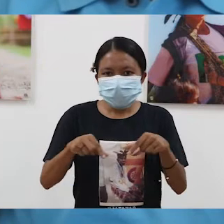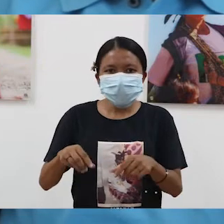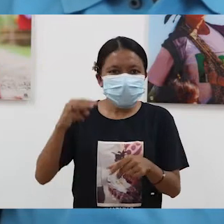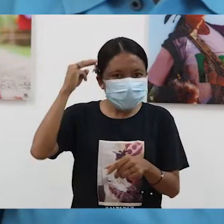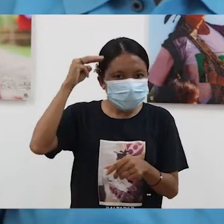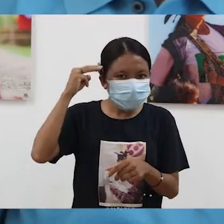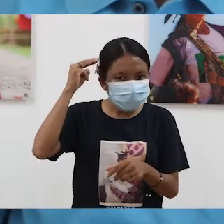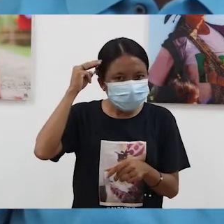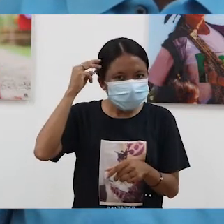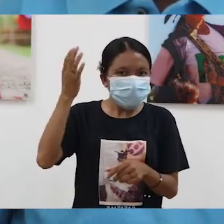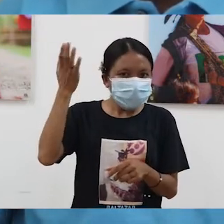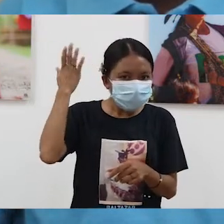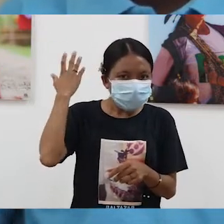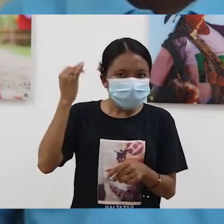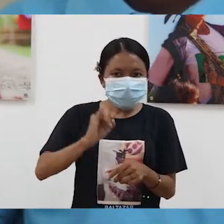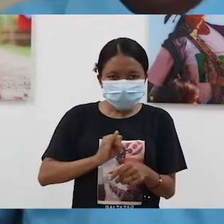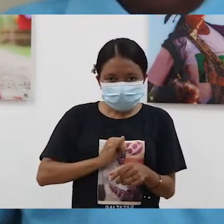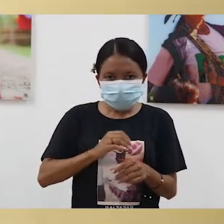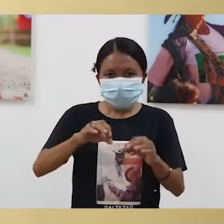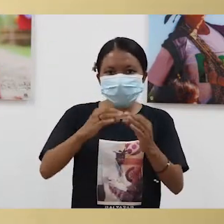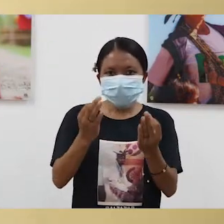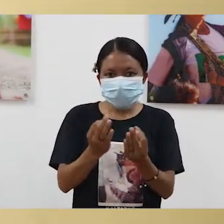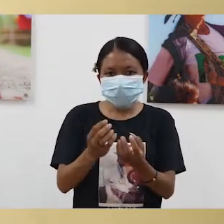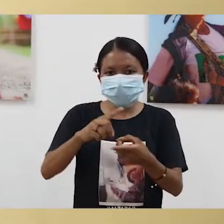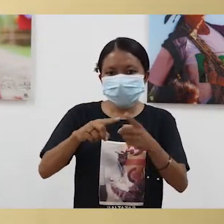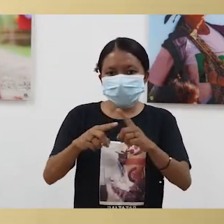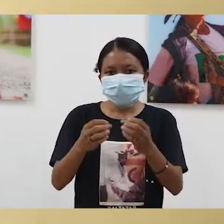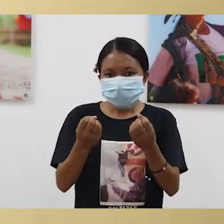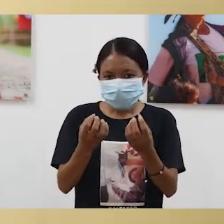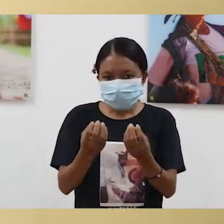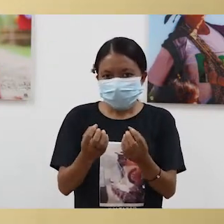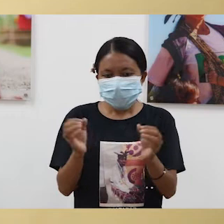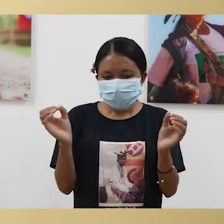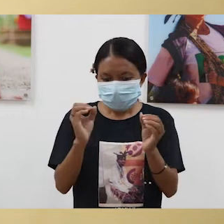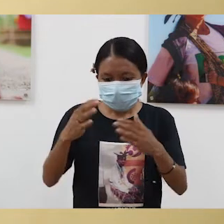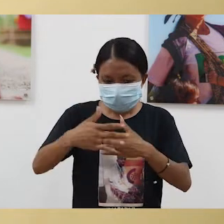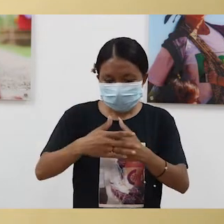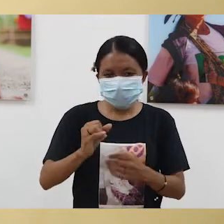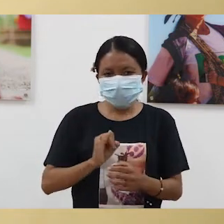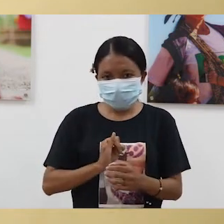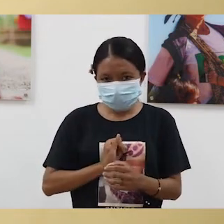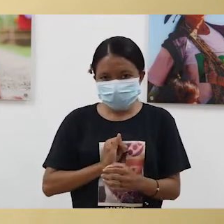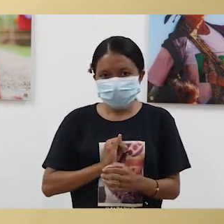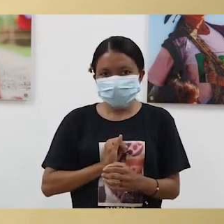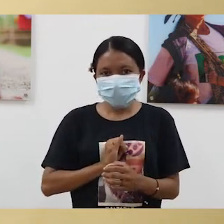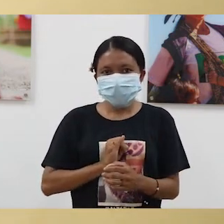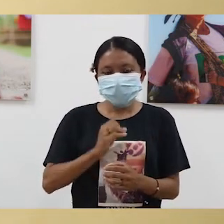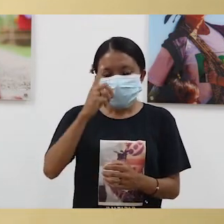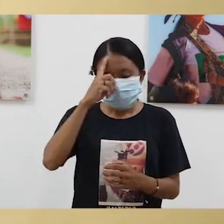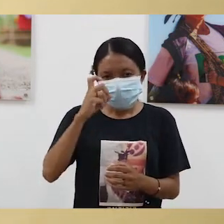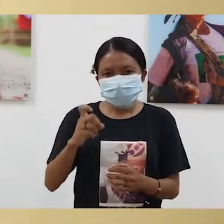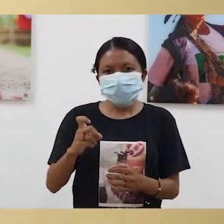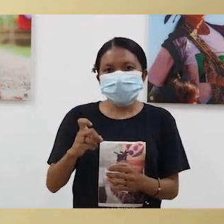deficiência mental, ulu hau nia familia kau kolega barak masih lahak fisik mai hau.